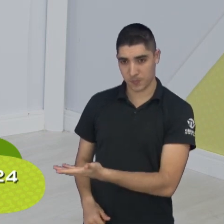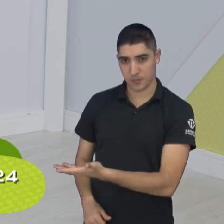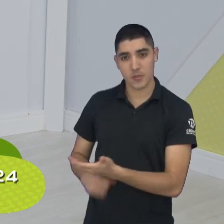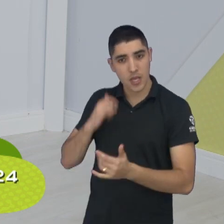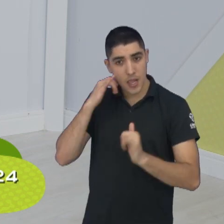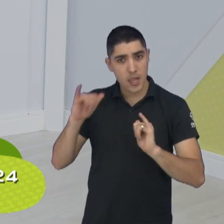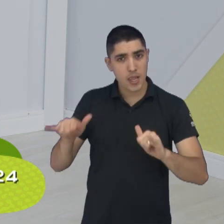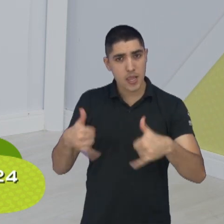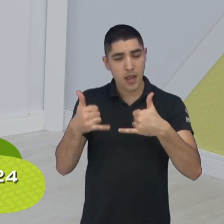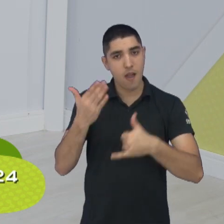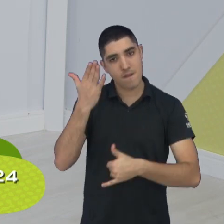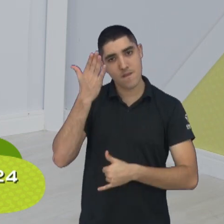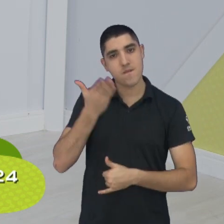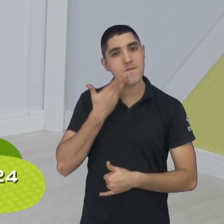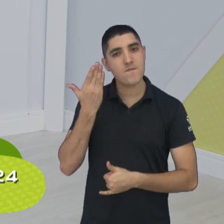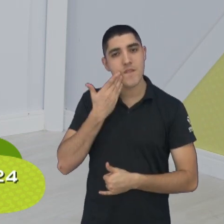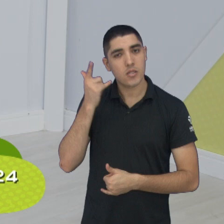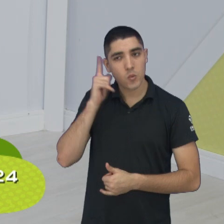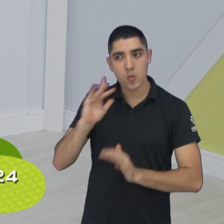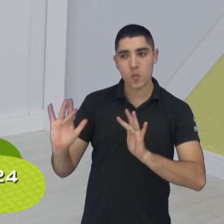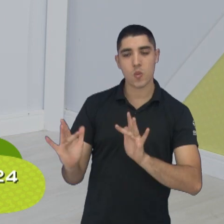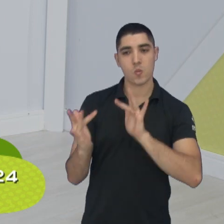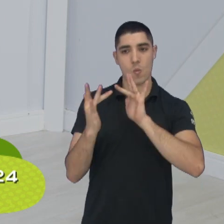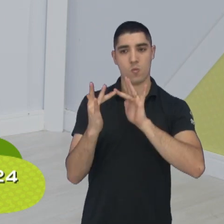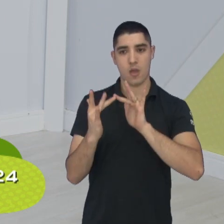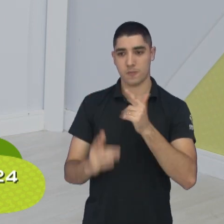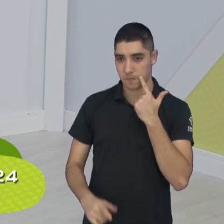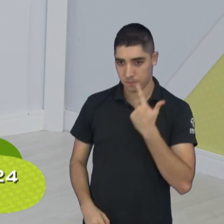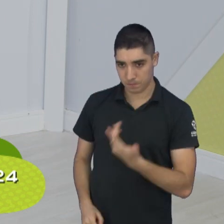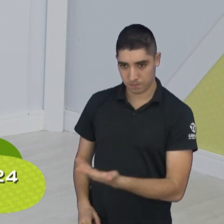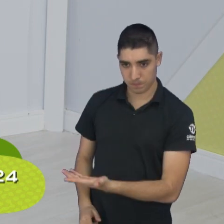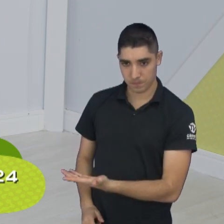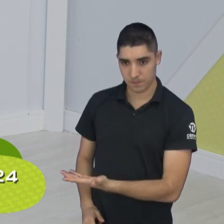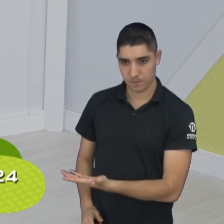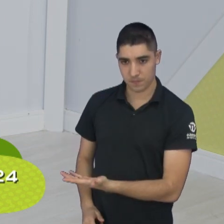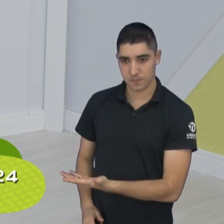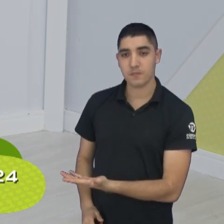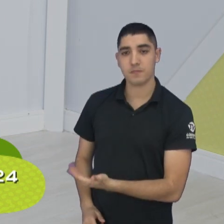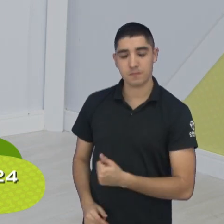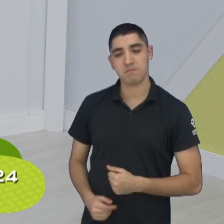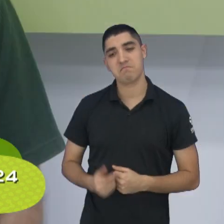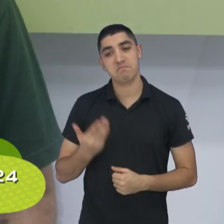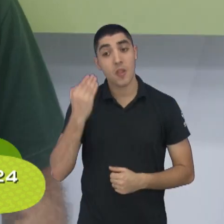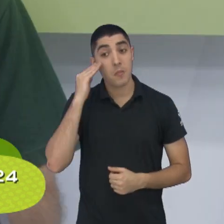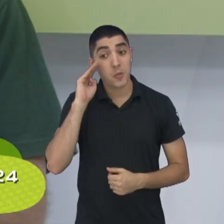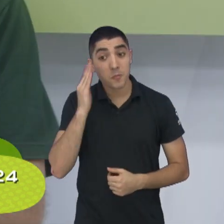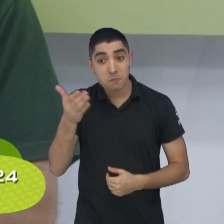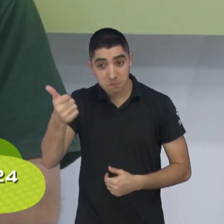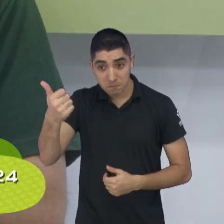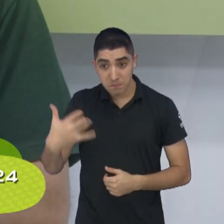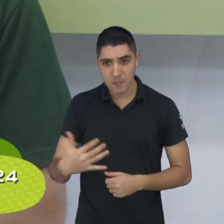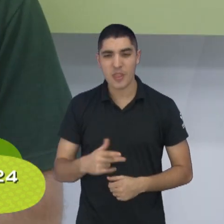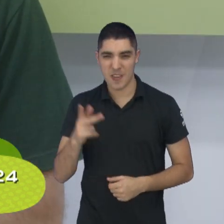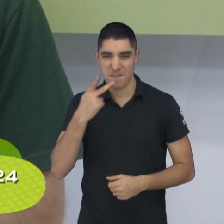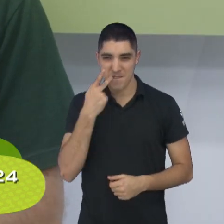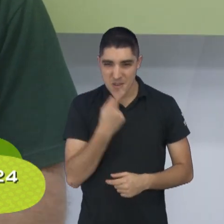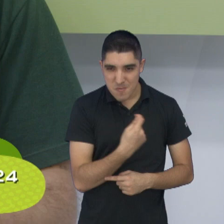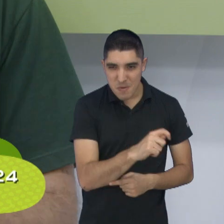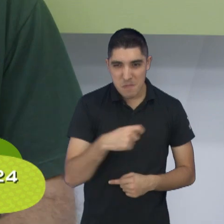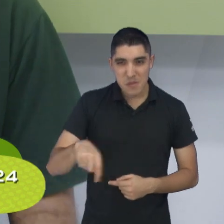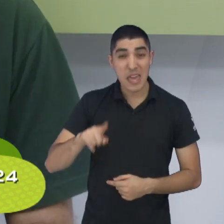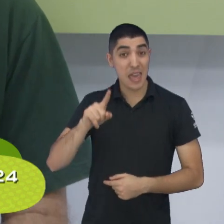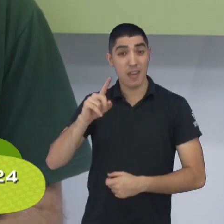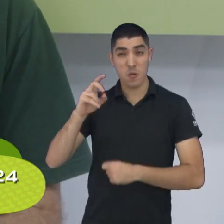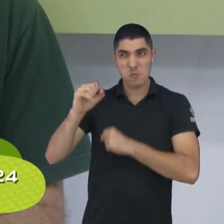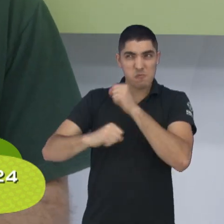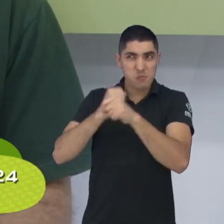3932-8600, procure os ramais 8602 e 8625, meu caro Bruno Castilho. Você falou do tênis de mesa, daqui 5 anos acho que você vai